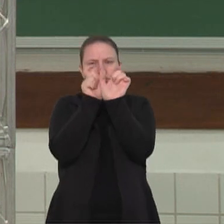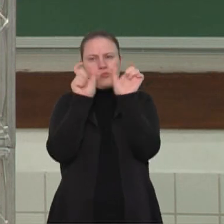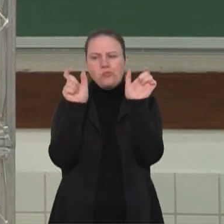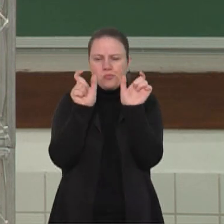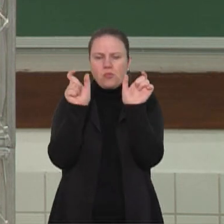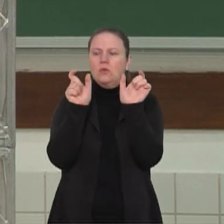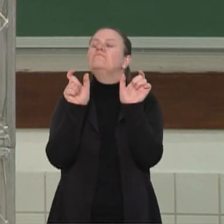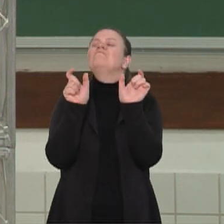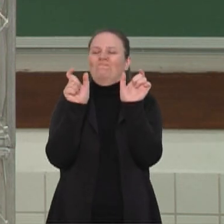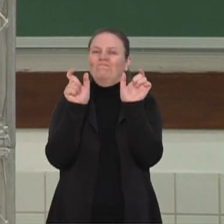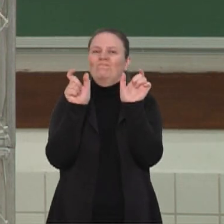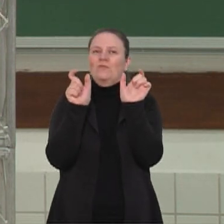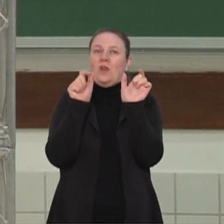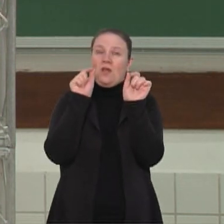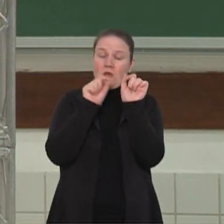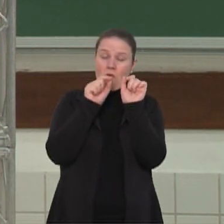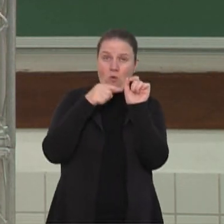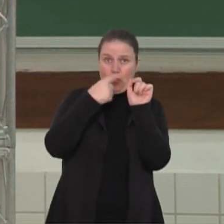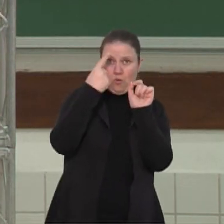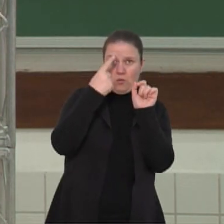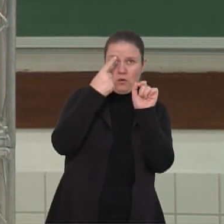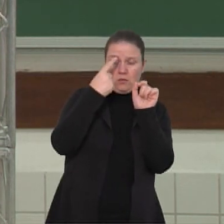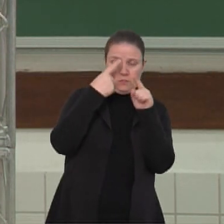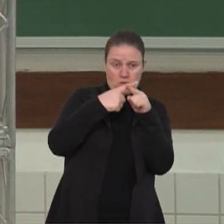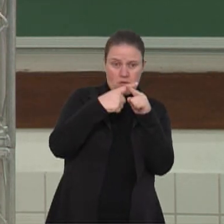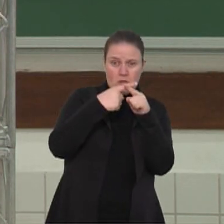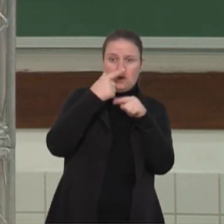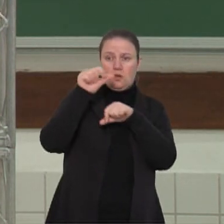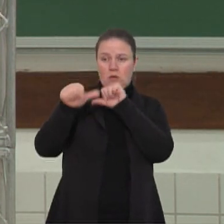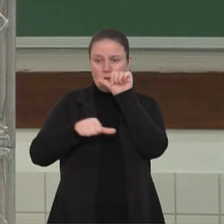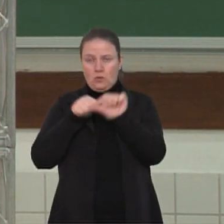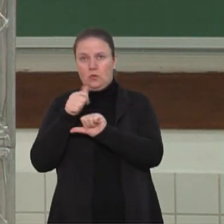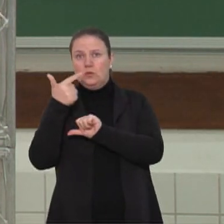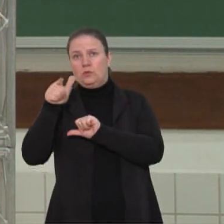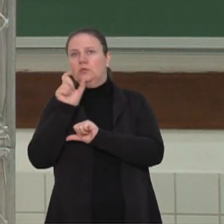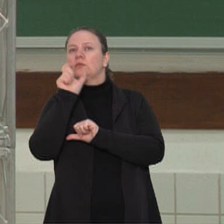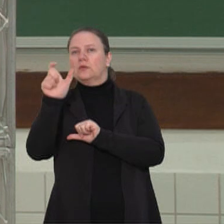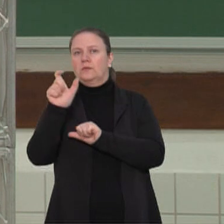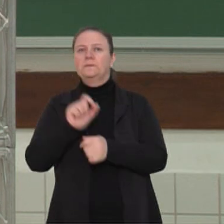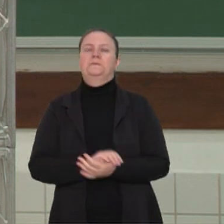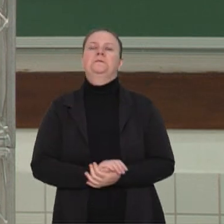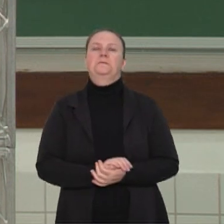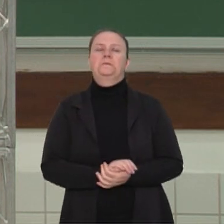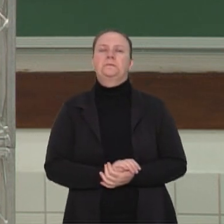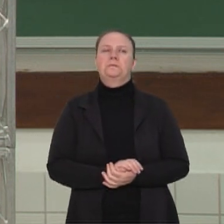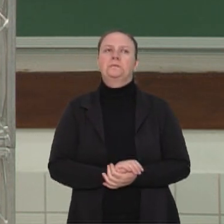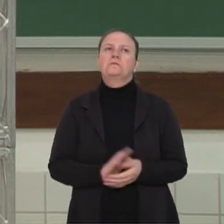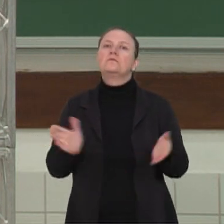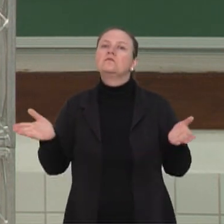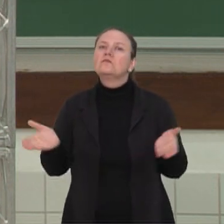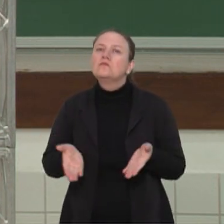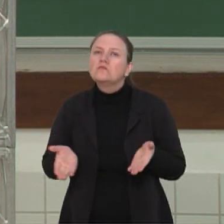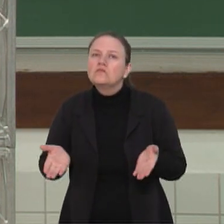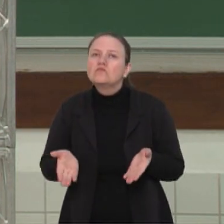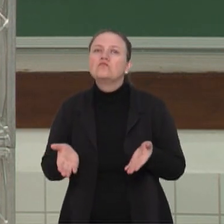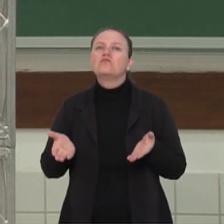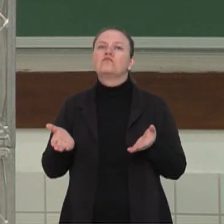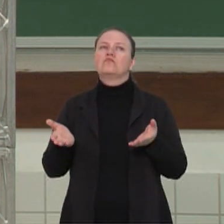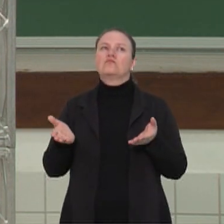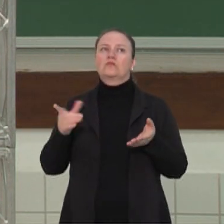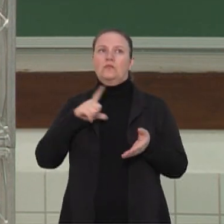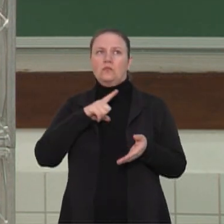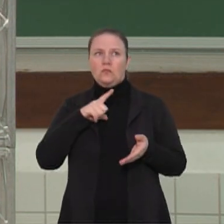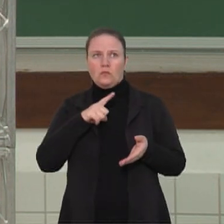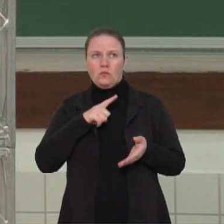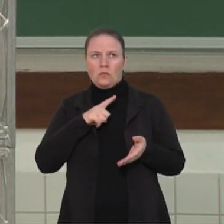um sinônimo, ok? Eu tenho também, pessoal, a coesão, que é a